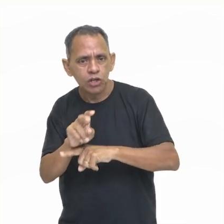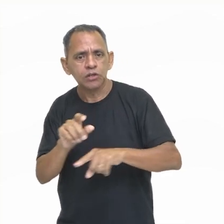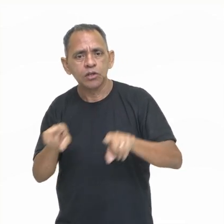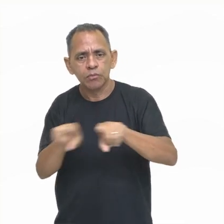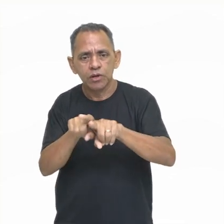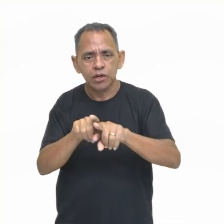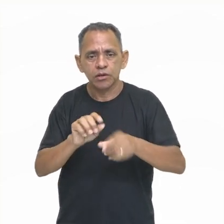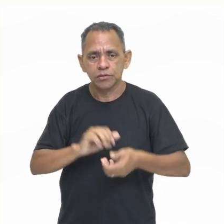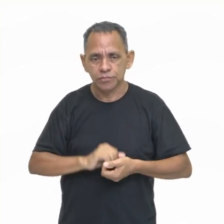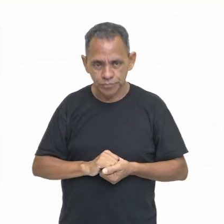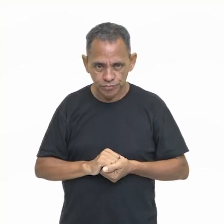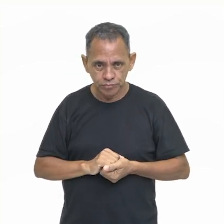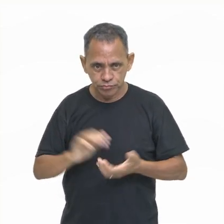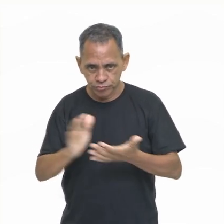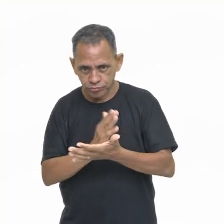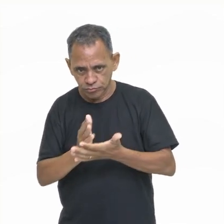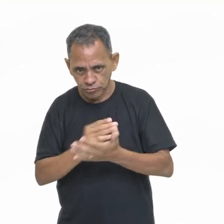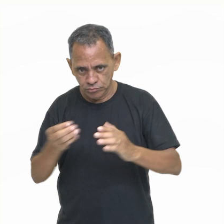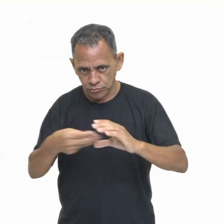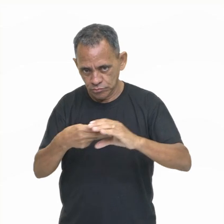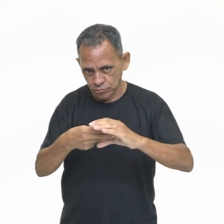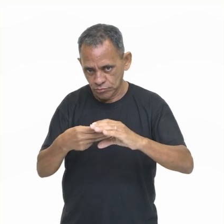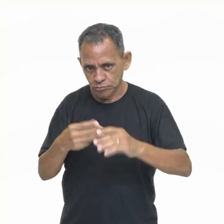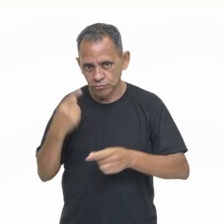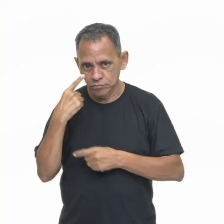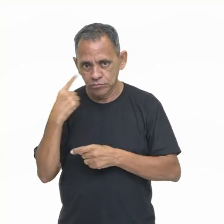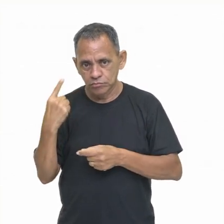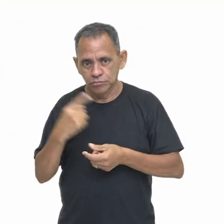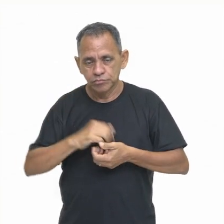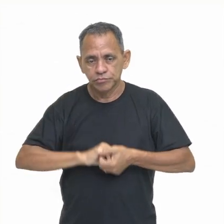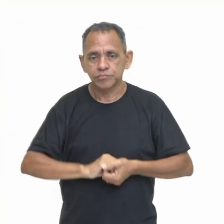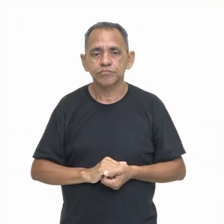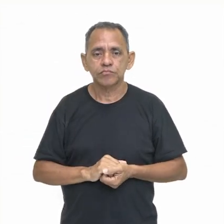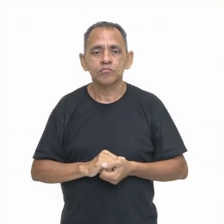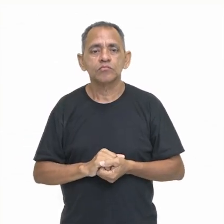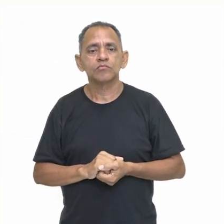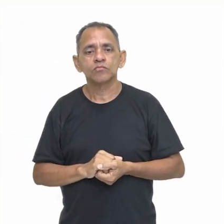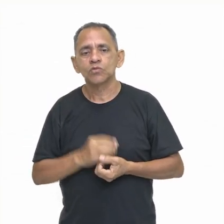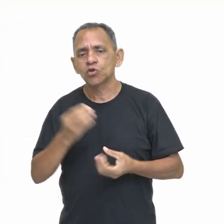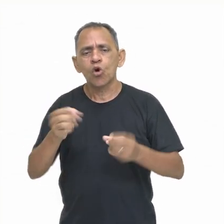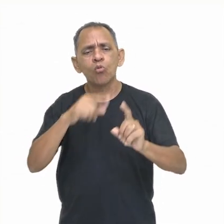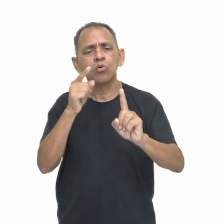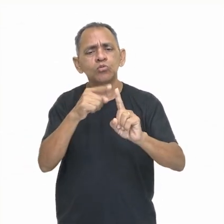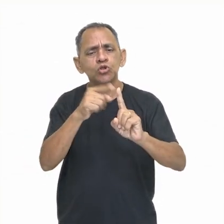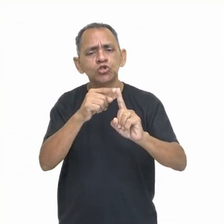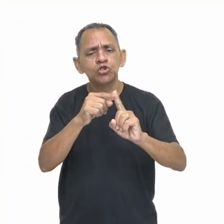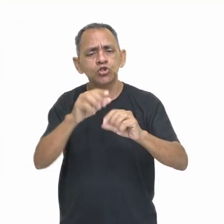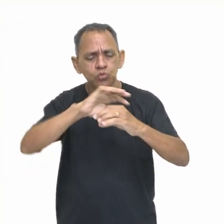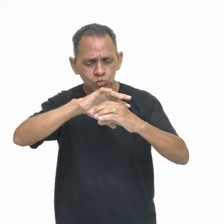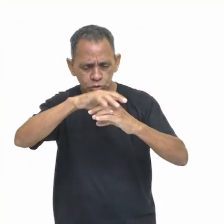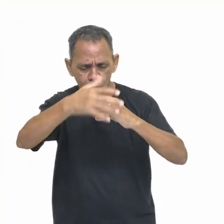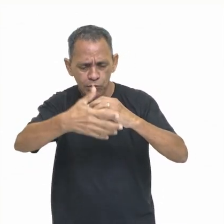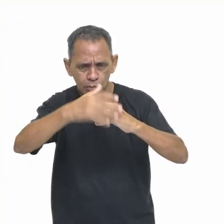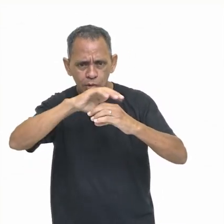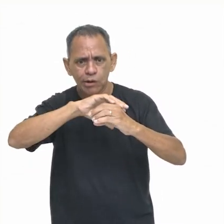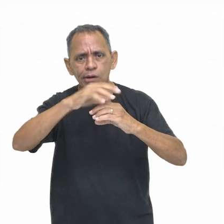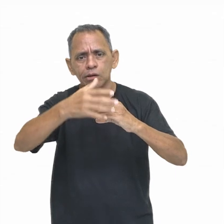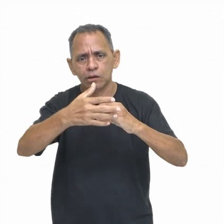algumas células. Vamos, então, ver agora a função da membrana, né? Então, nós temos